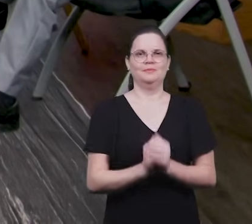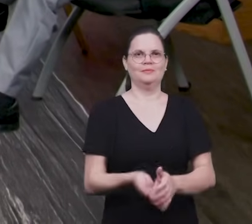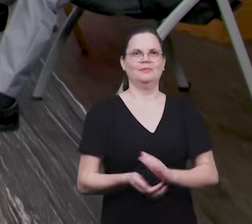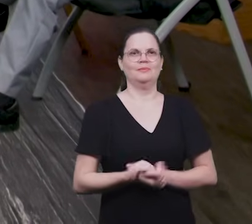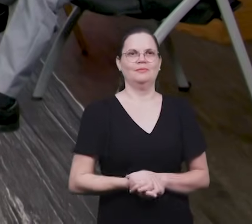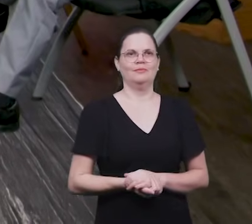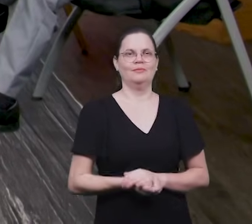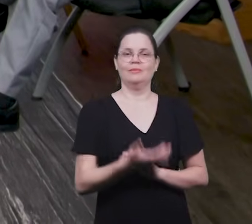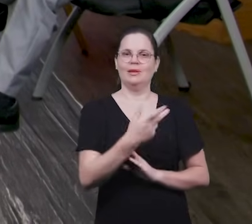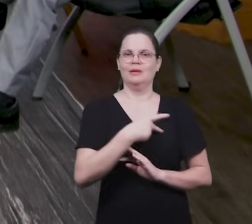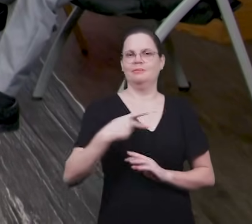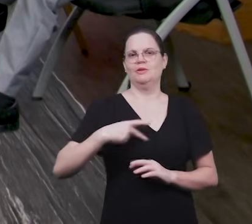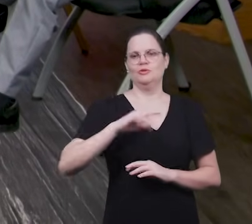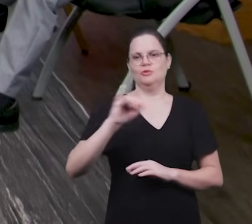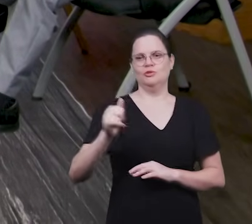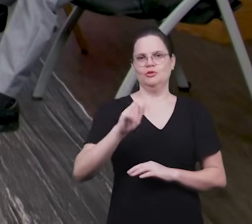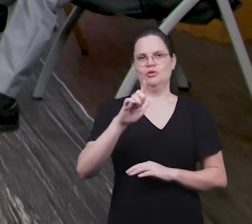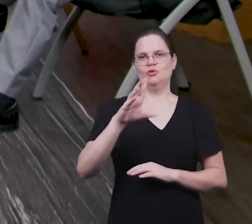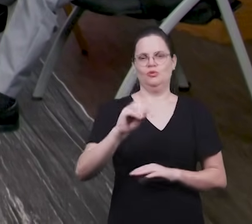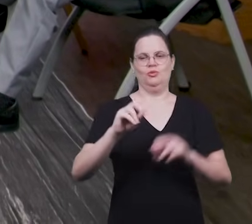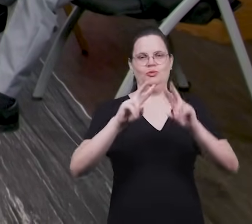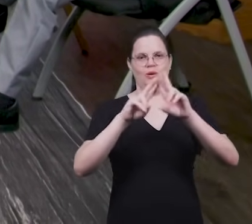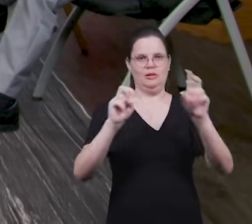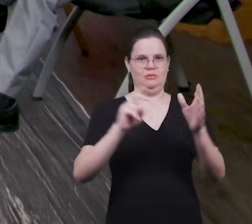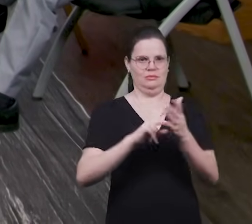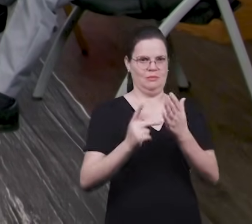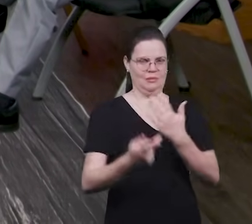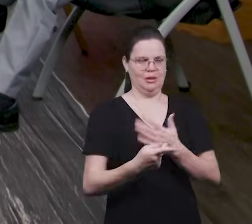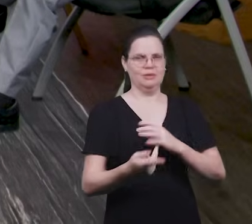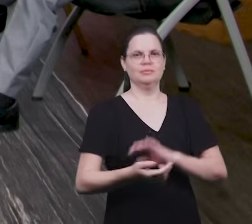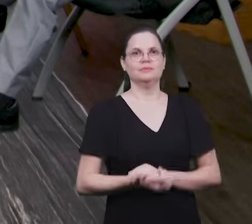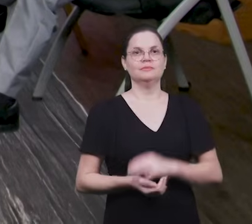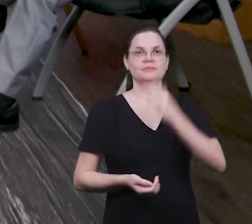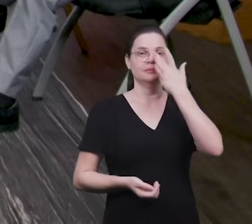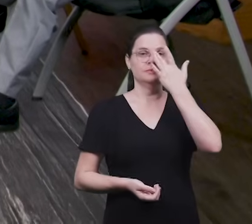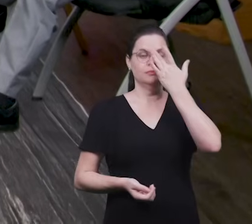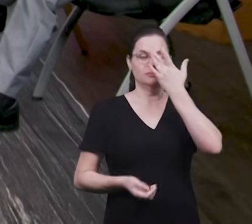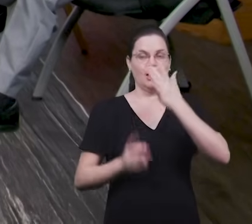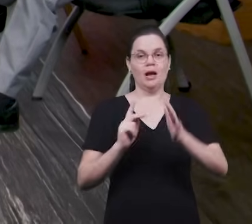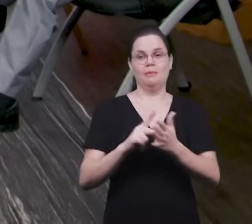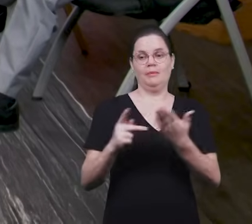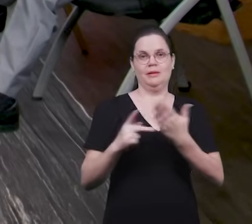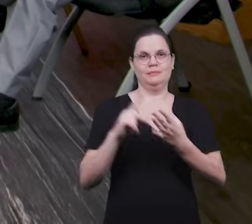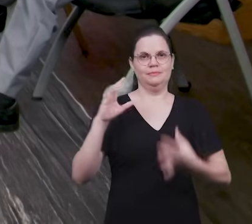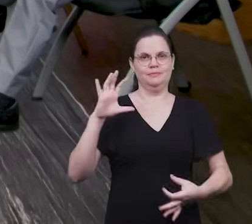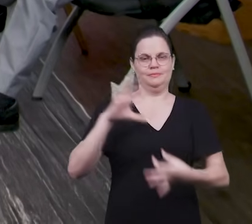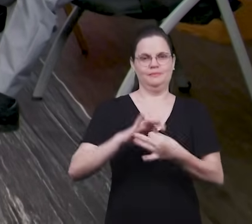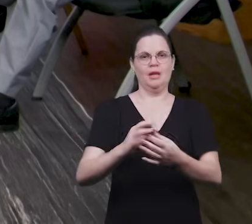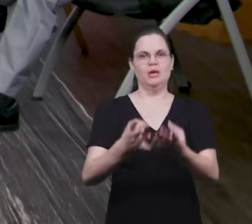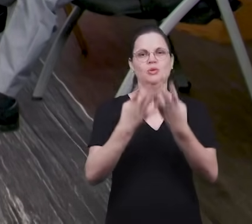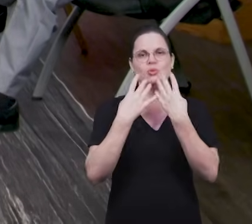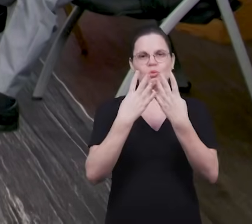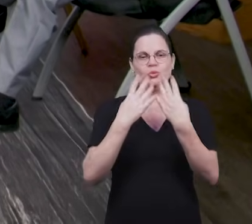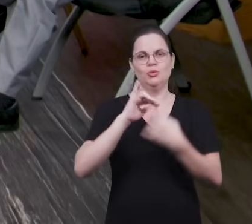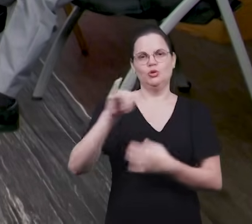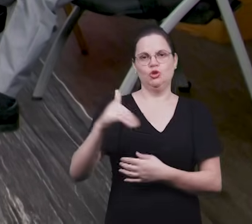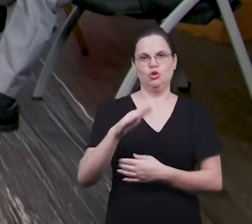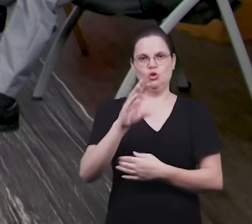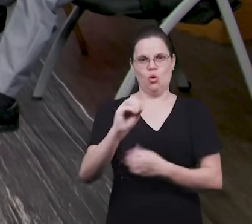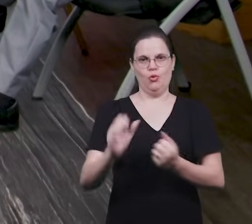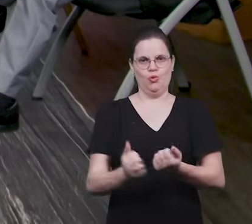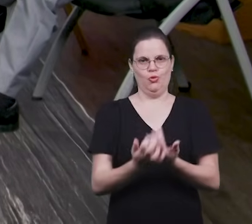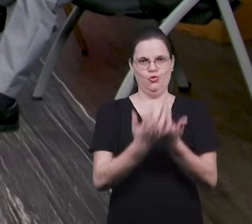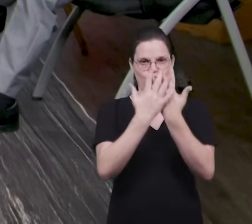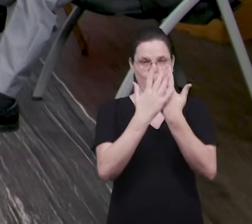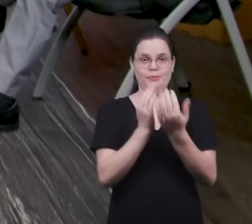maravilhoso. Pastor Júlio, a parábola. A parábola correspondente é a parábola do trigo e do joio. Então vamos começar falando